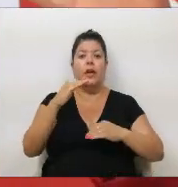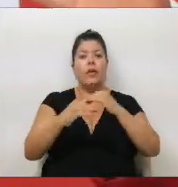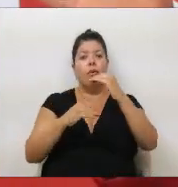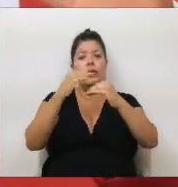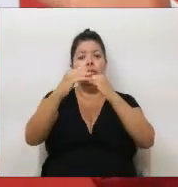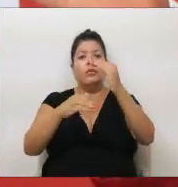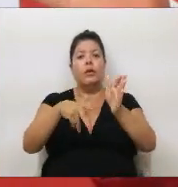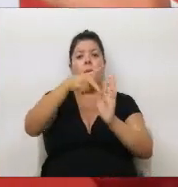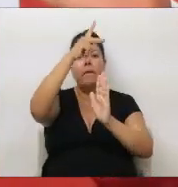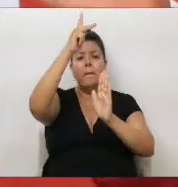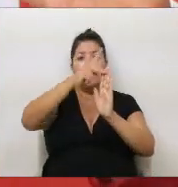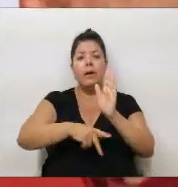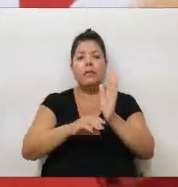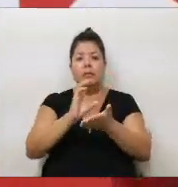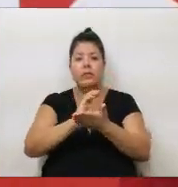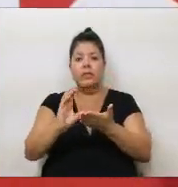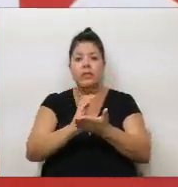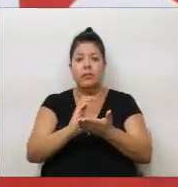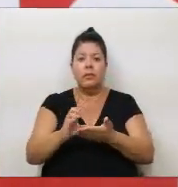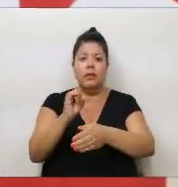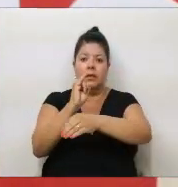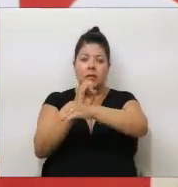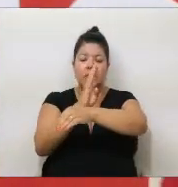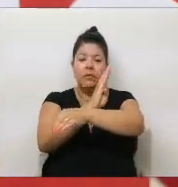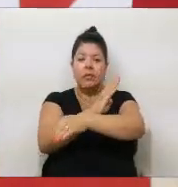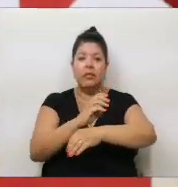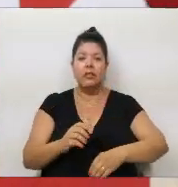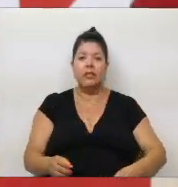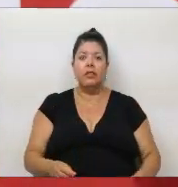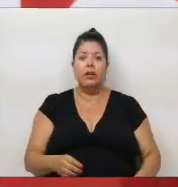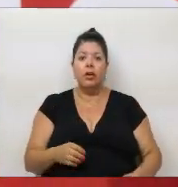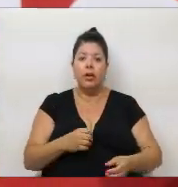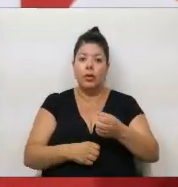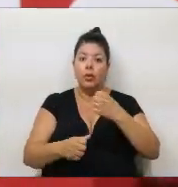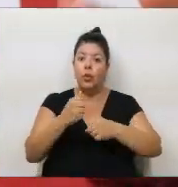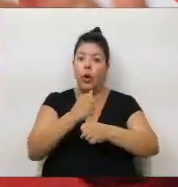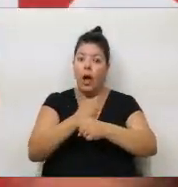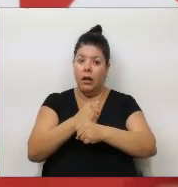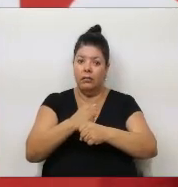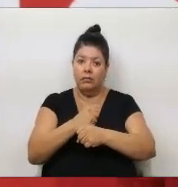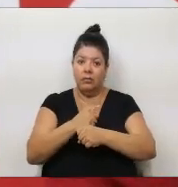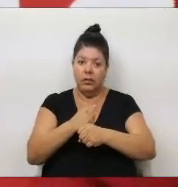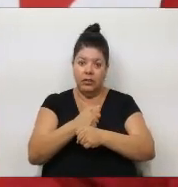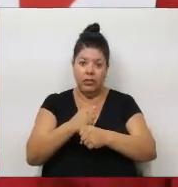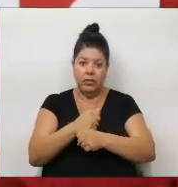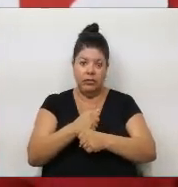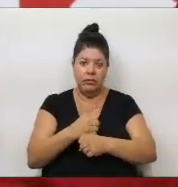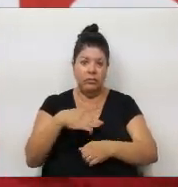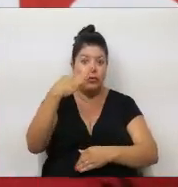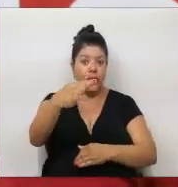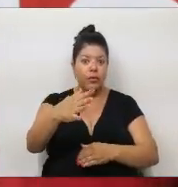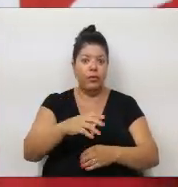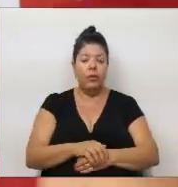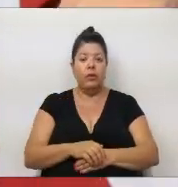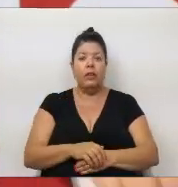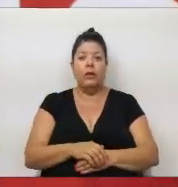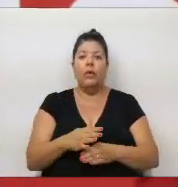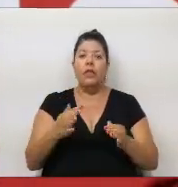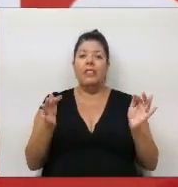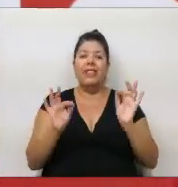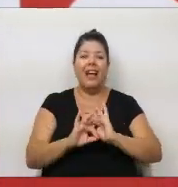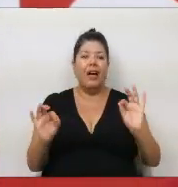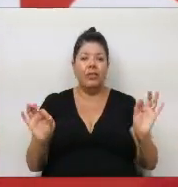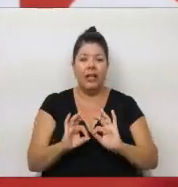o plano de investimentos do município, que será o plano de investimento do ano seguinte. Então, não haverá nenhuma possibilidade